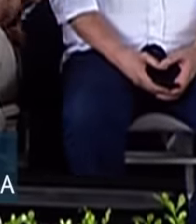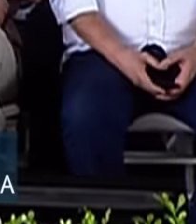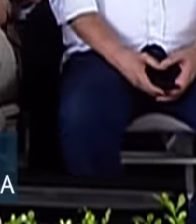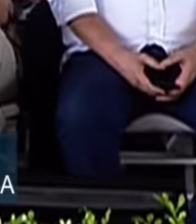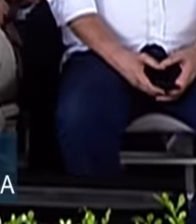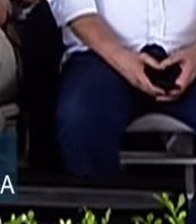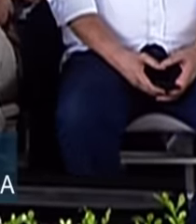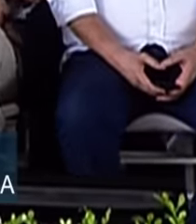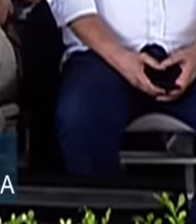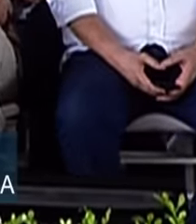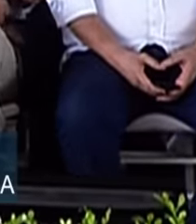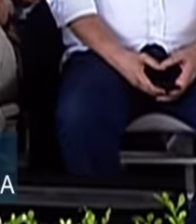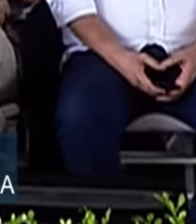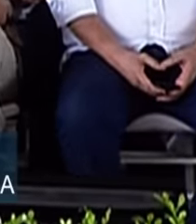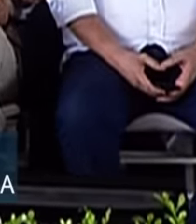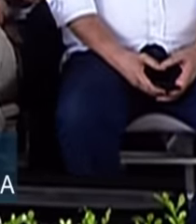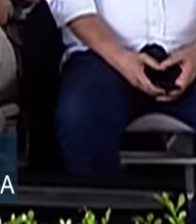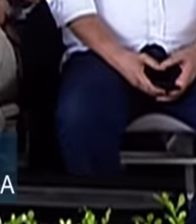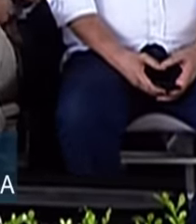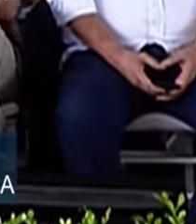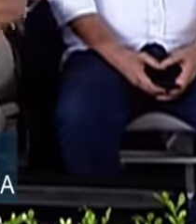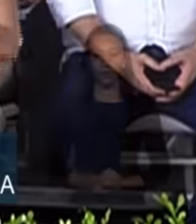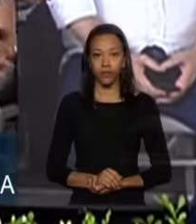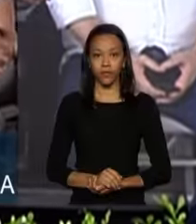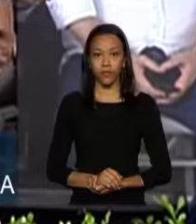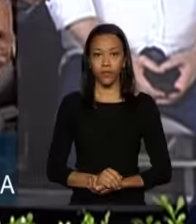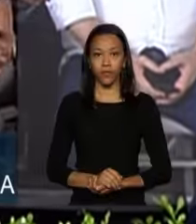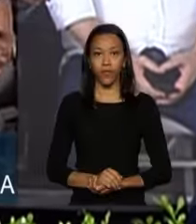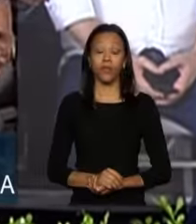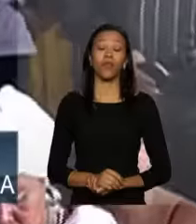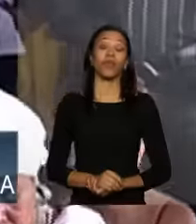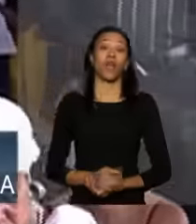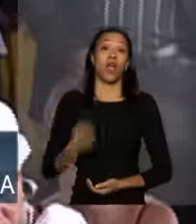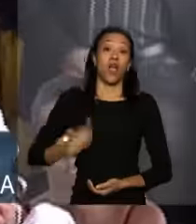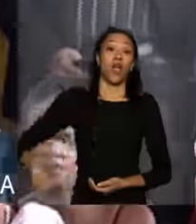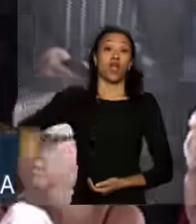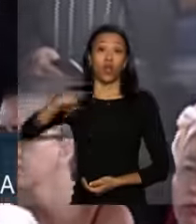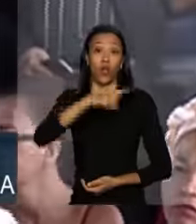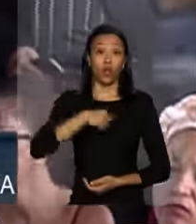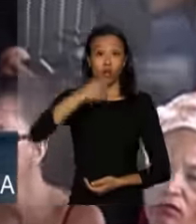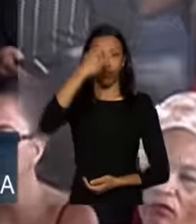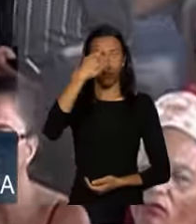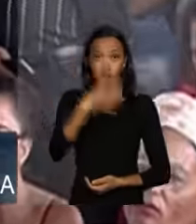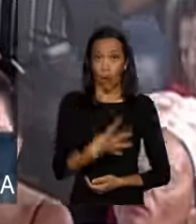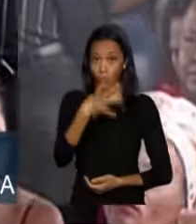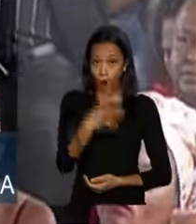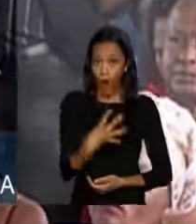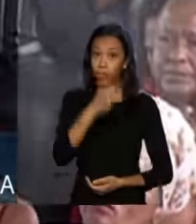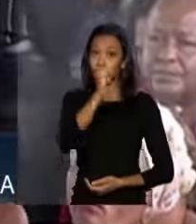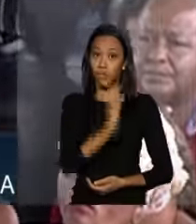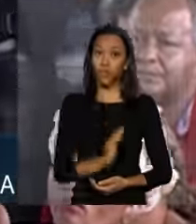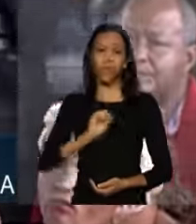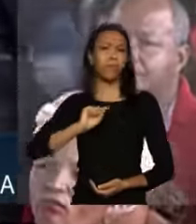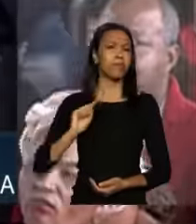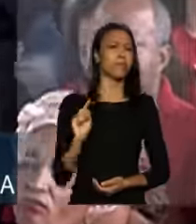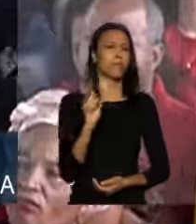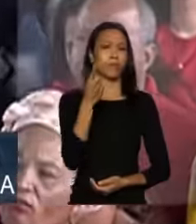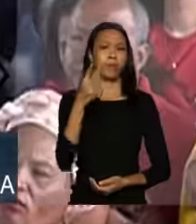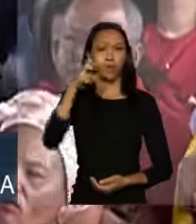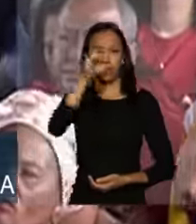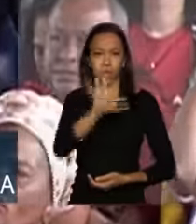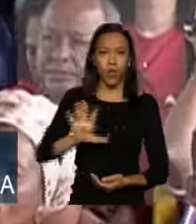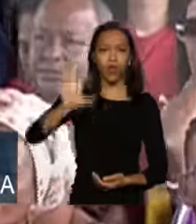no primeiro semestre desse ano. Nós somos a 4ª do Brasil, a 1ª do Nordeste. Então,